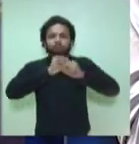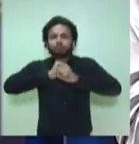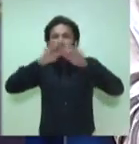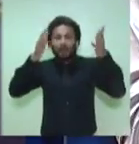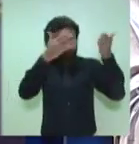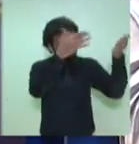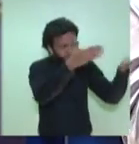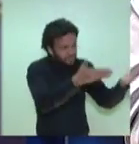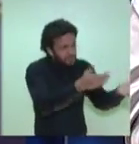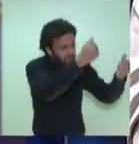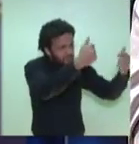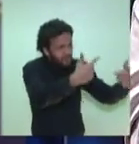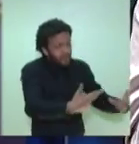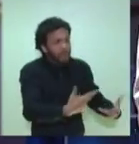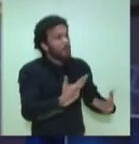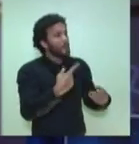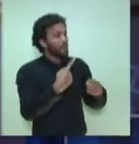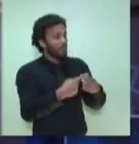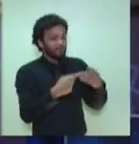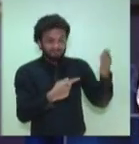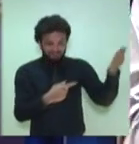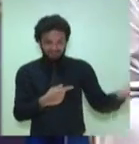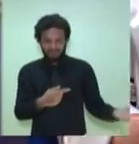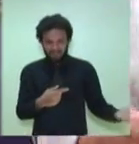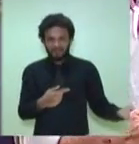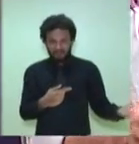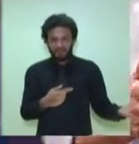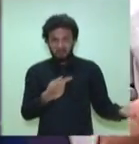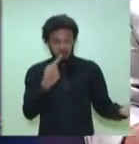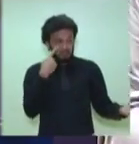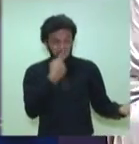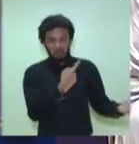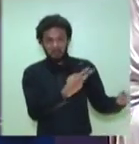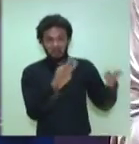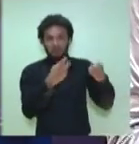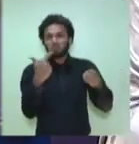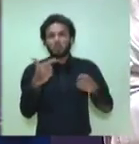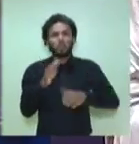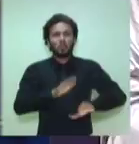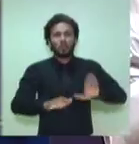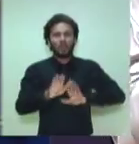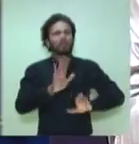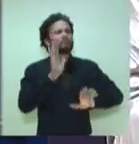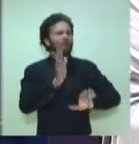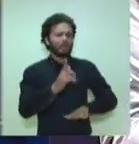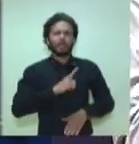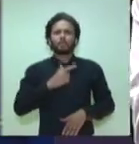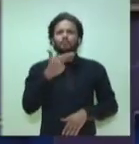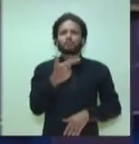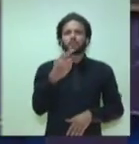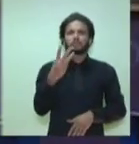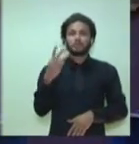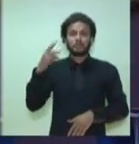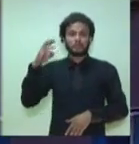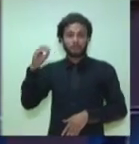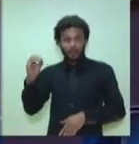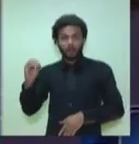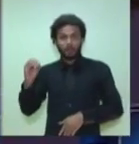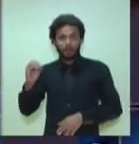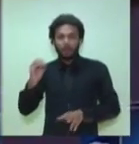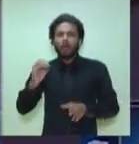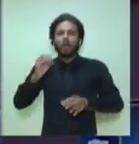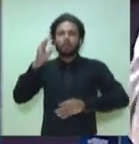ele que é por essas imprudências que ele já me permitiu entrar mais de 230 vezes no programa dele.